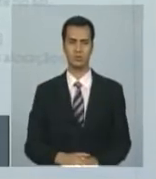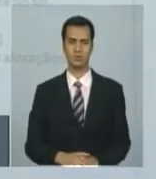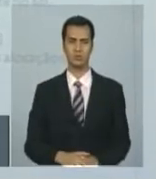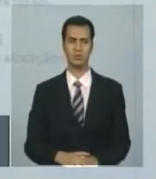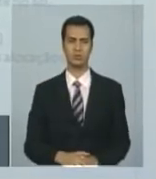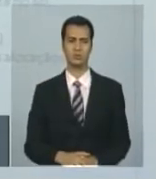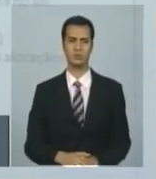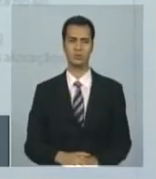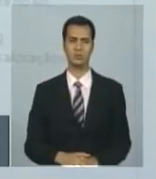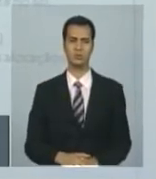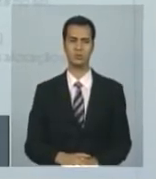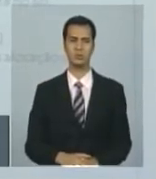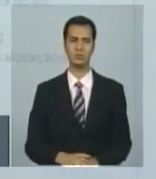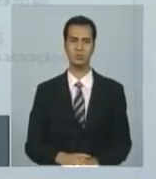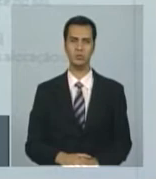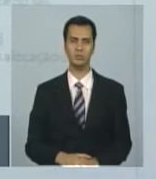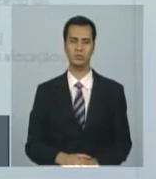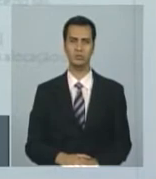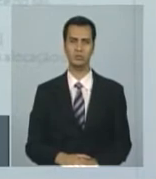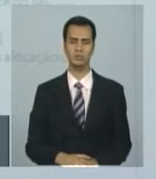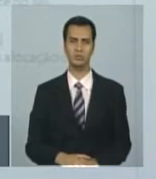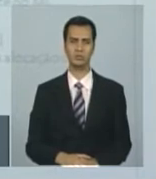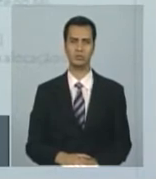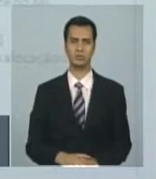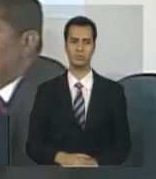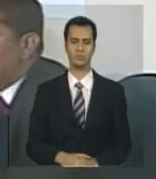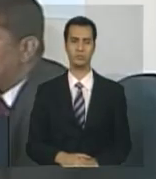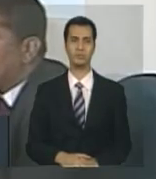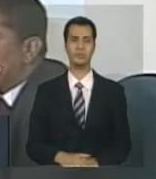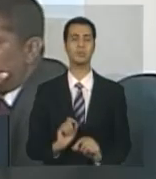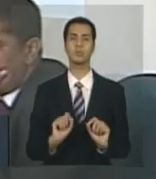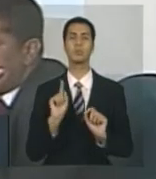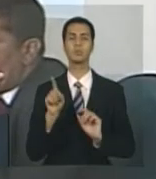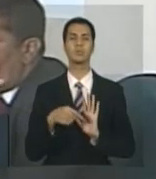E aqui uma outra ação que